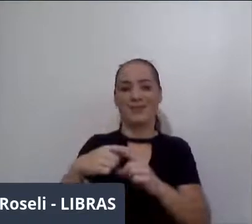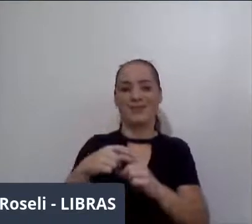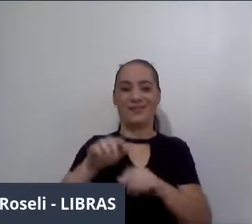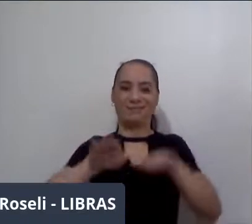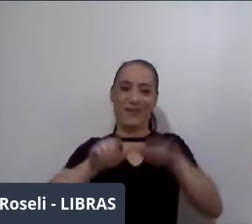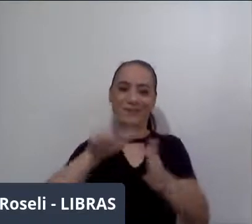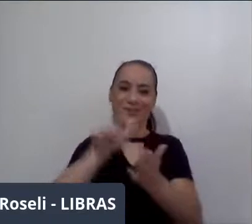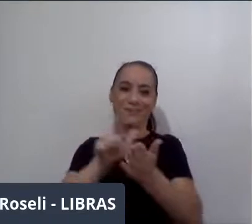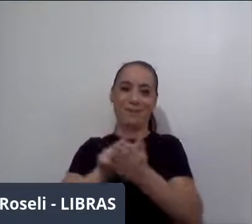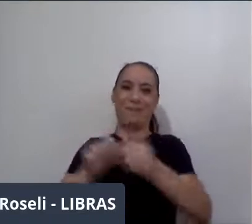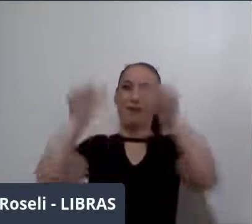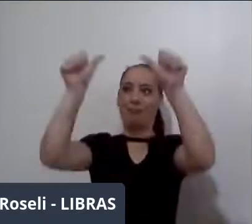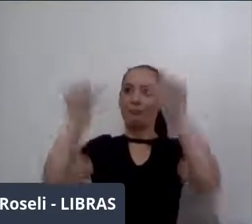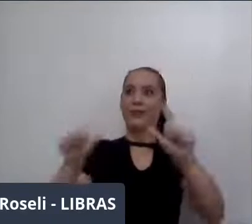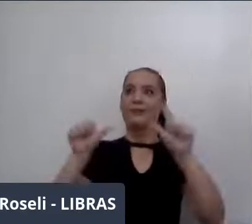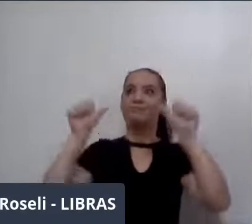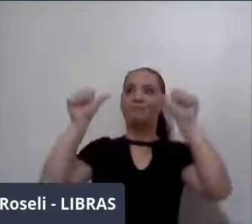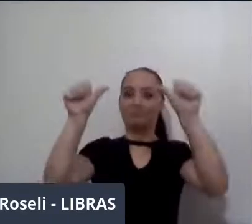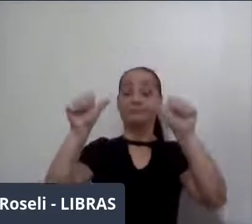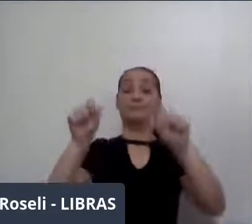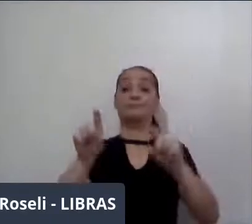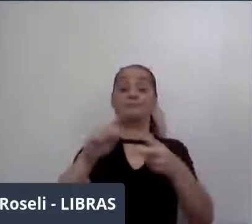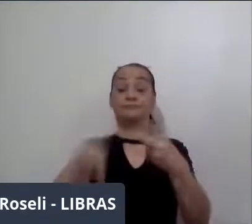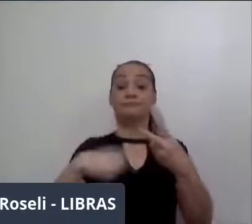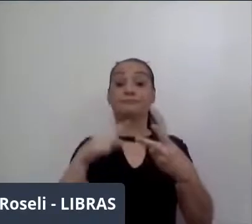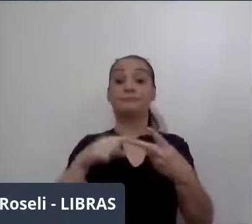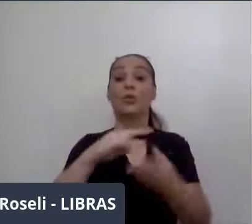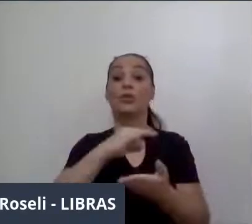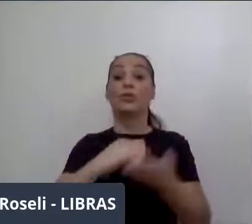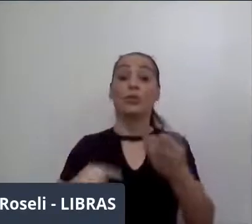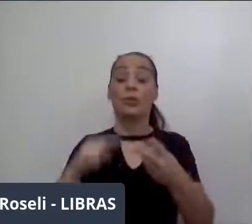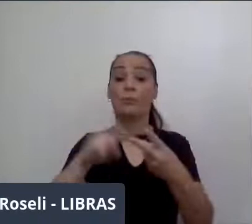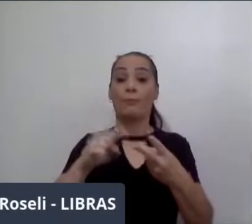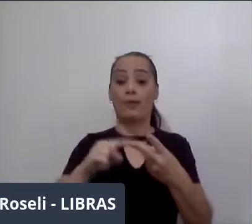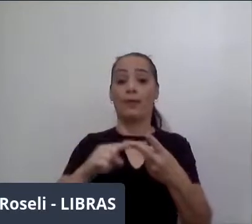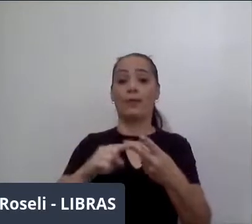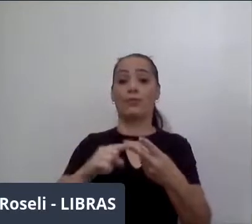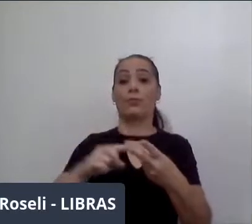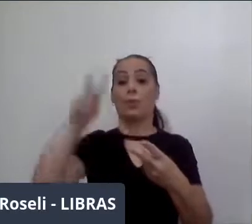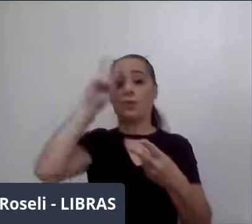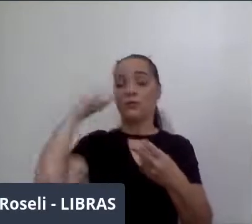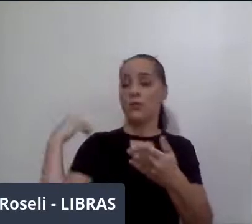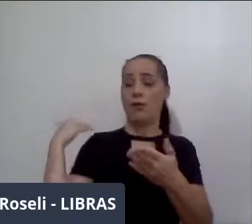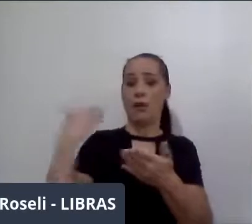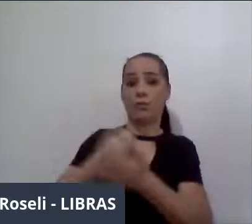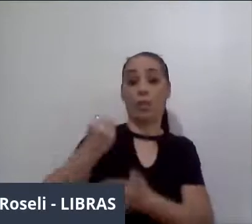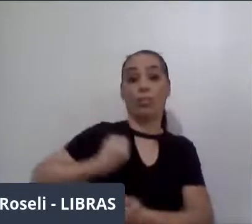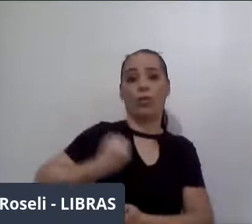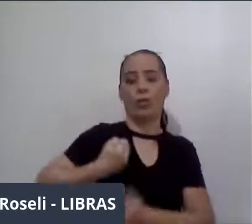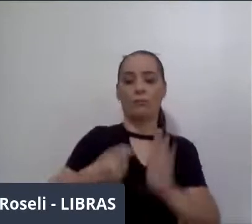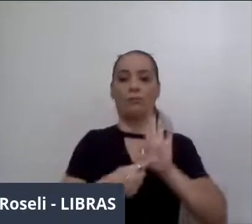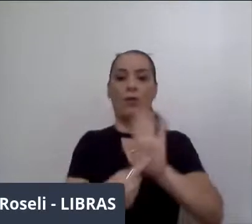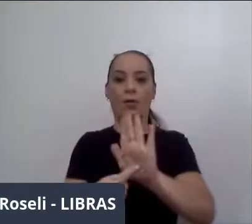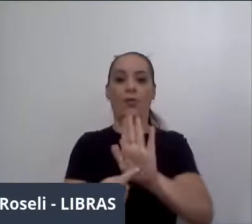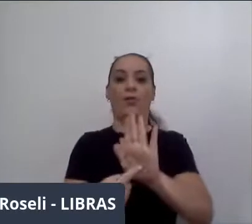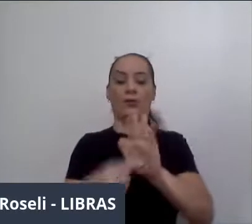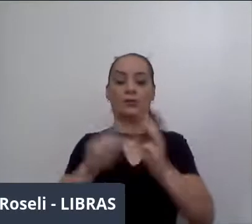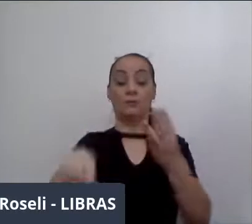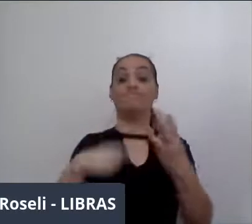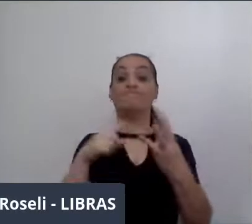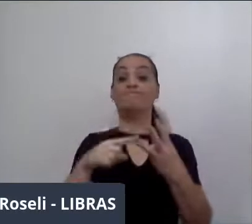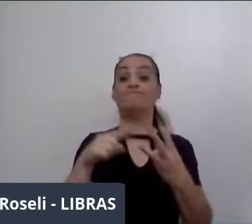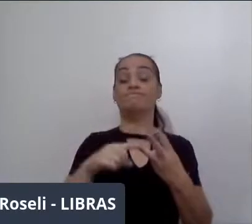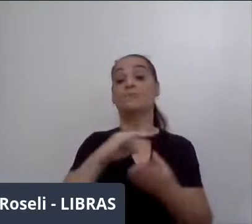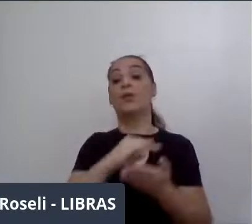segundo documento é o histórico, que é aquele documento que vai trazer a nota obtida em cada uma das disciplinas estudadas pela pessoa. O terceiro